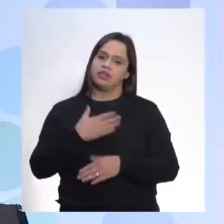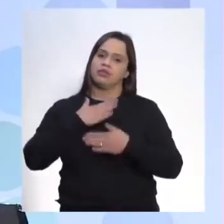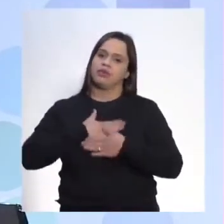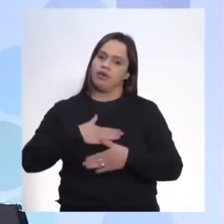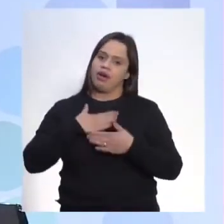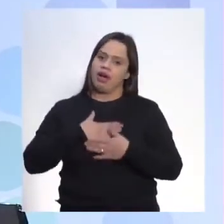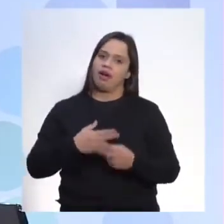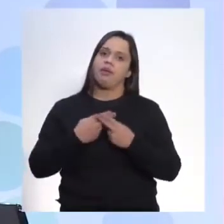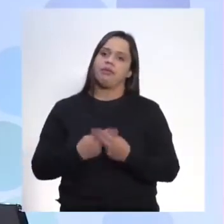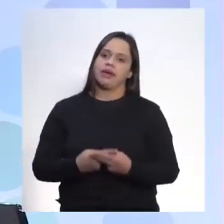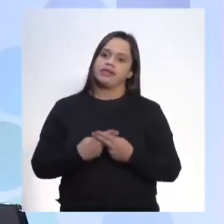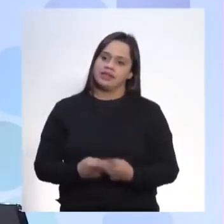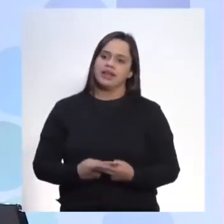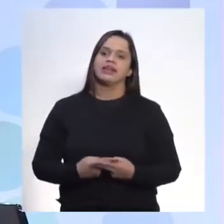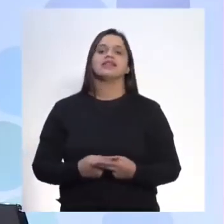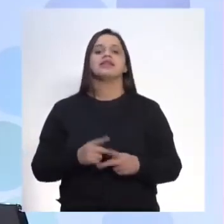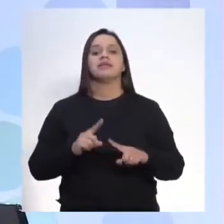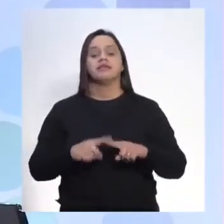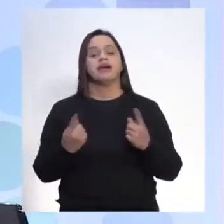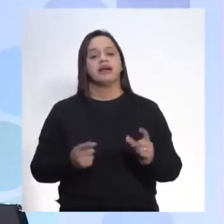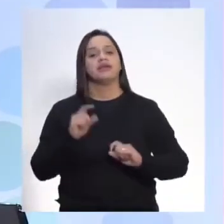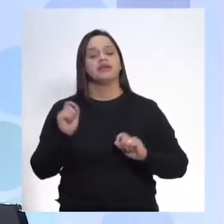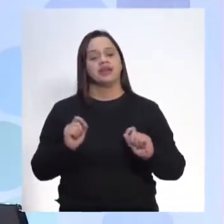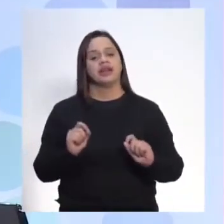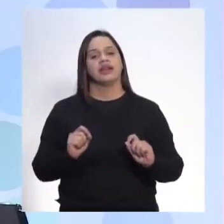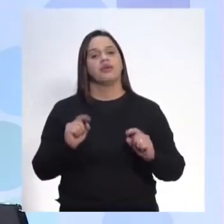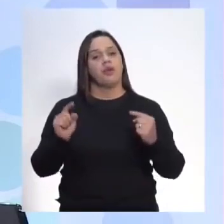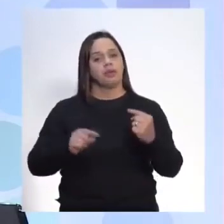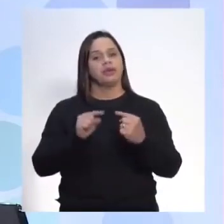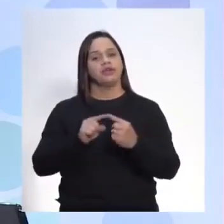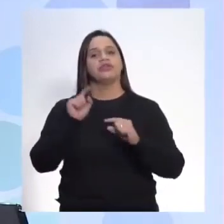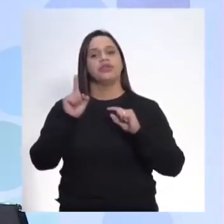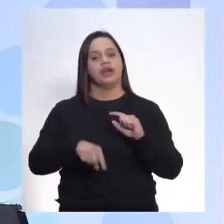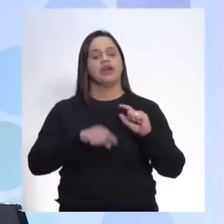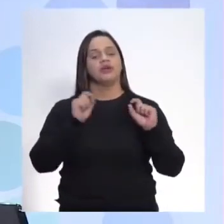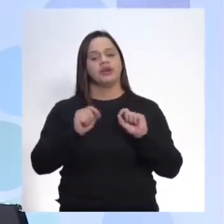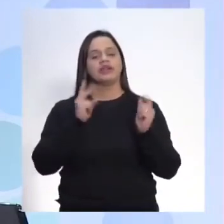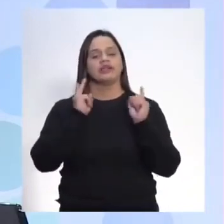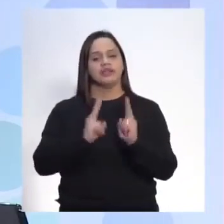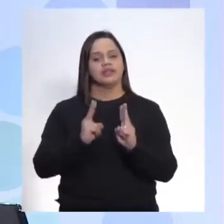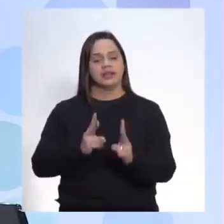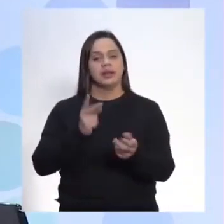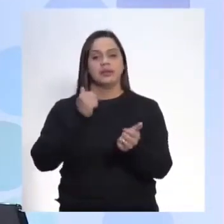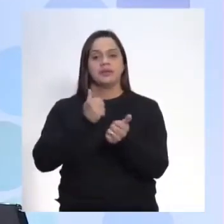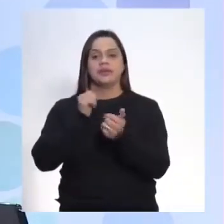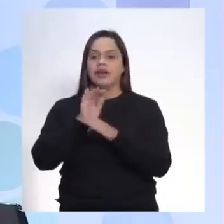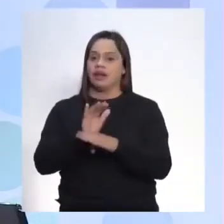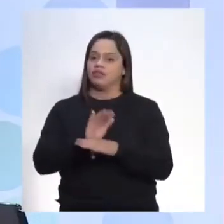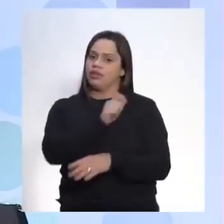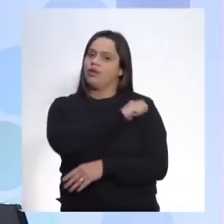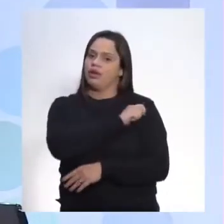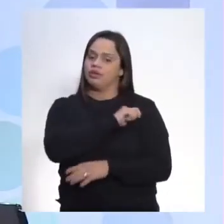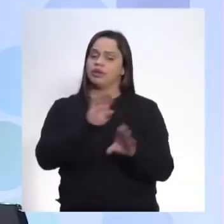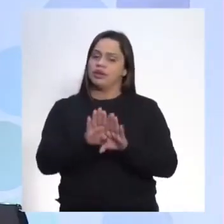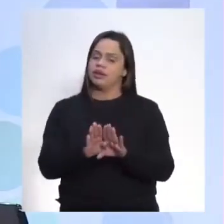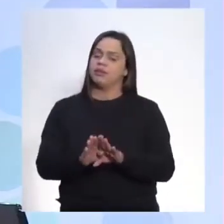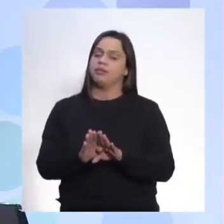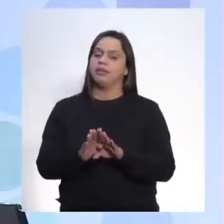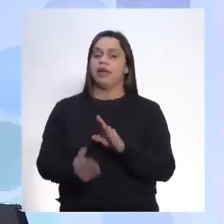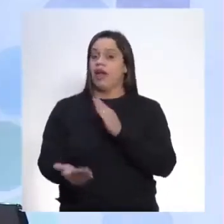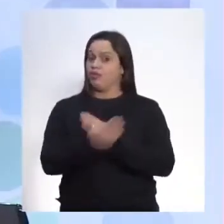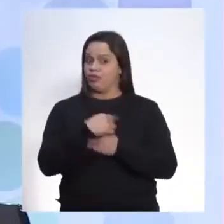com paciência, e o objetivo aqui é sempre ajudar nossos alunos, e nos ajudar. Tudo